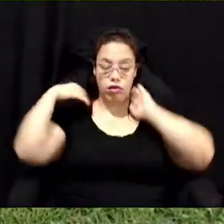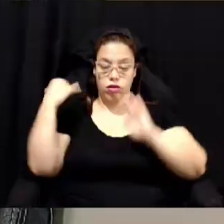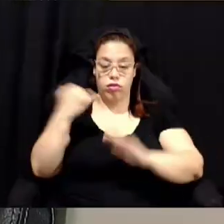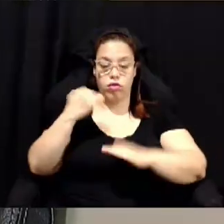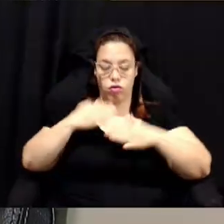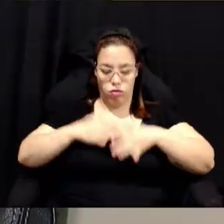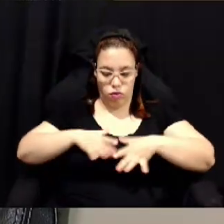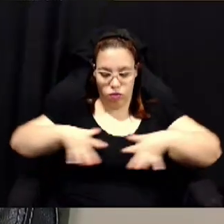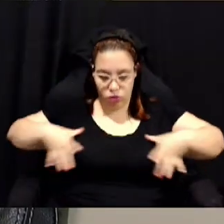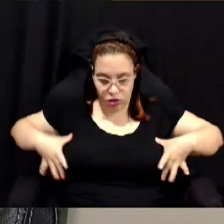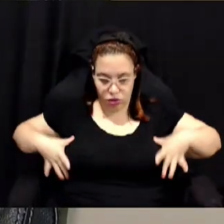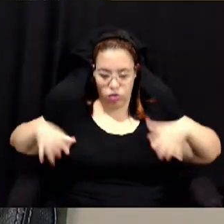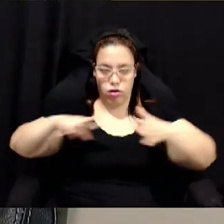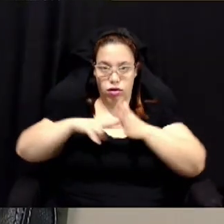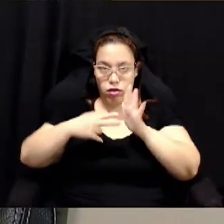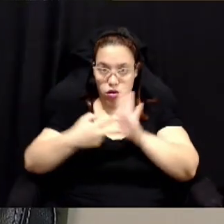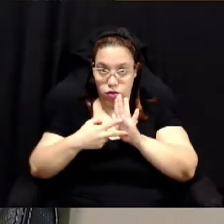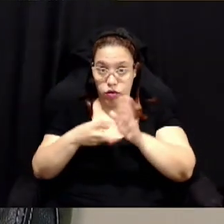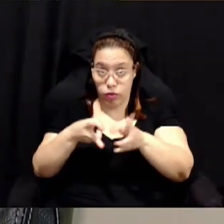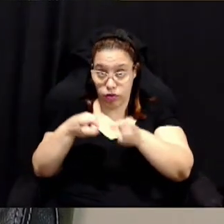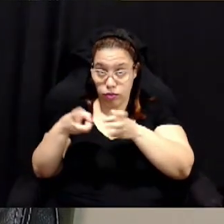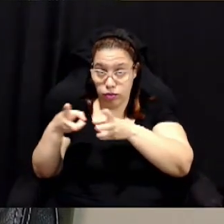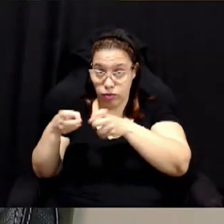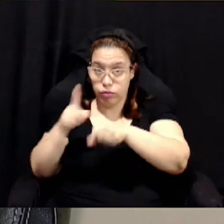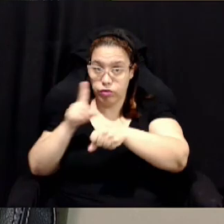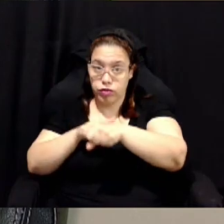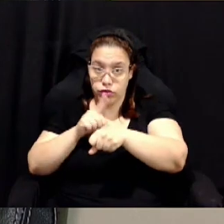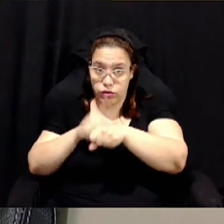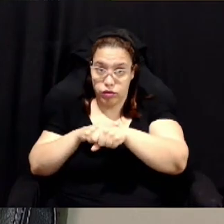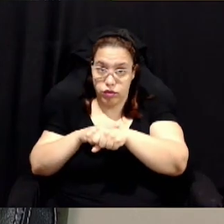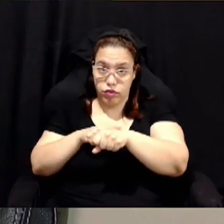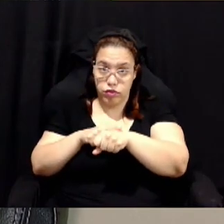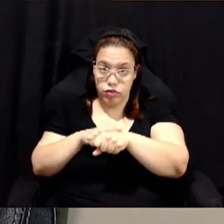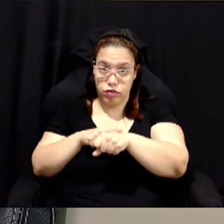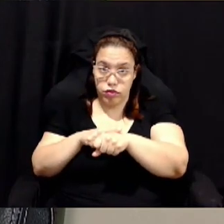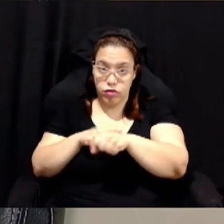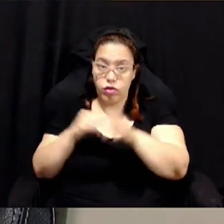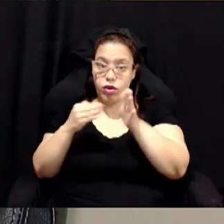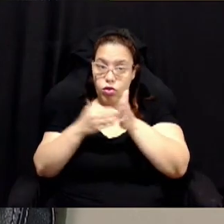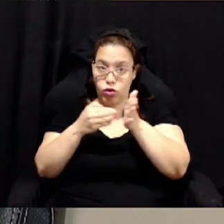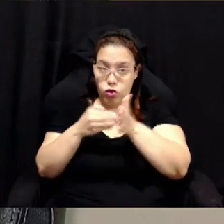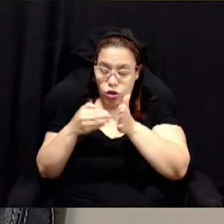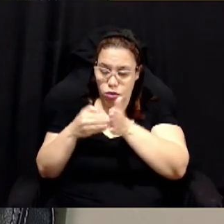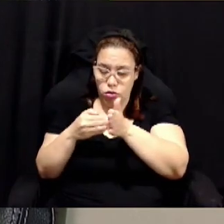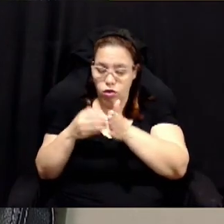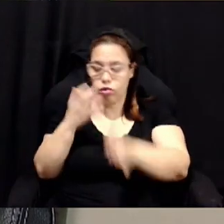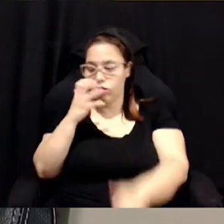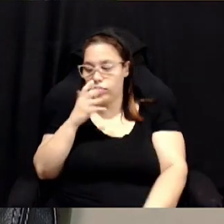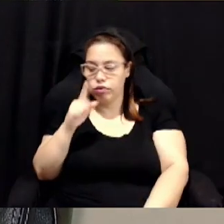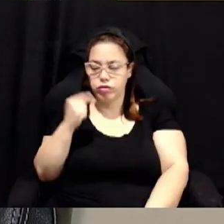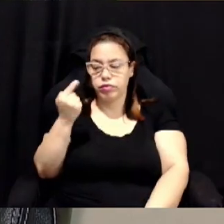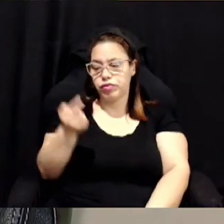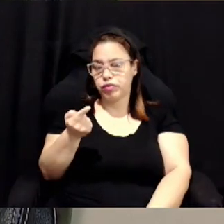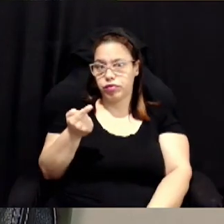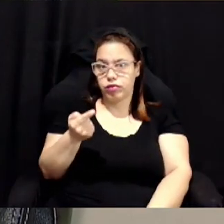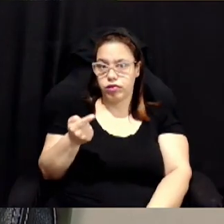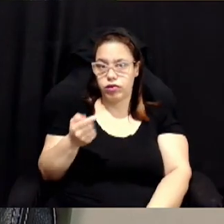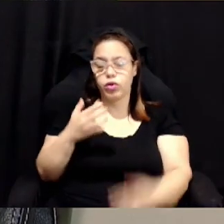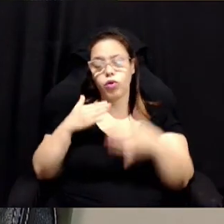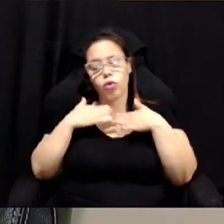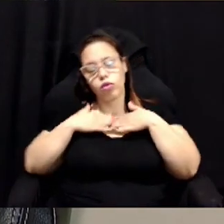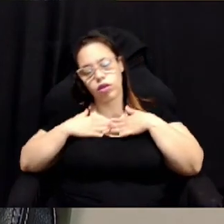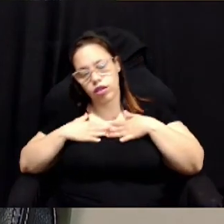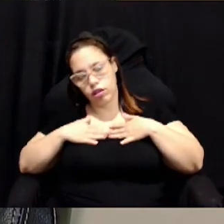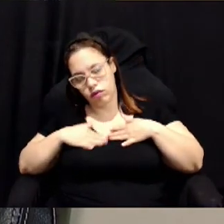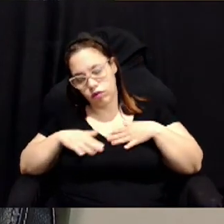nessa mesmo. Além de observar, né, os horários de parar, o limite de cada animal, né, depois seria mais um descanso mesmo, né, voltar